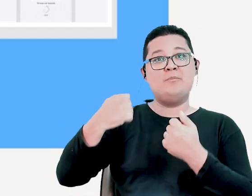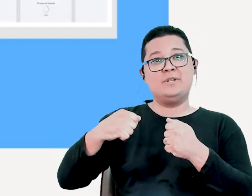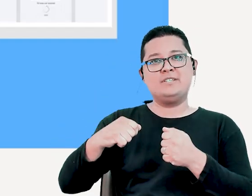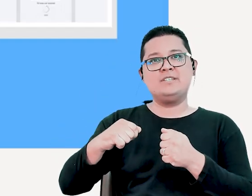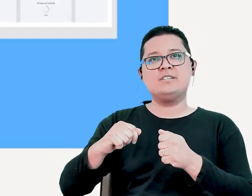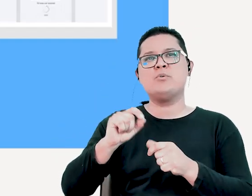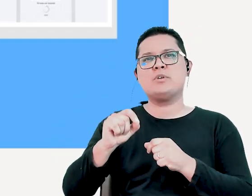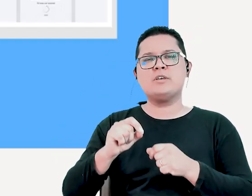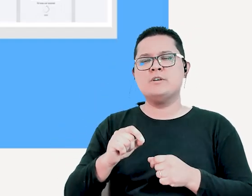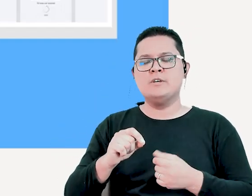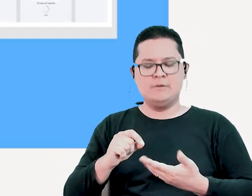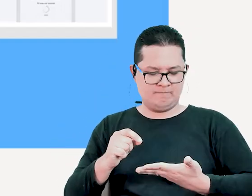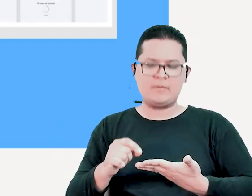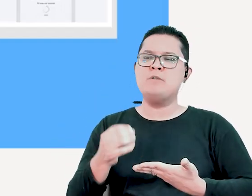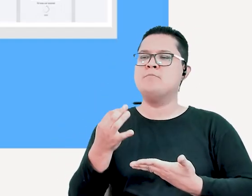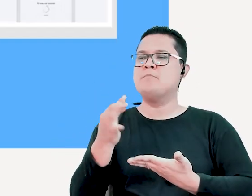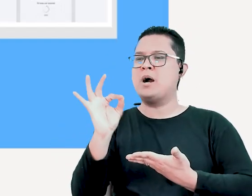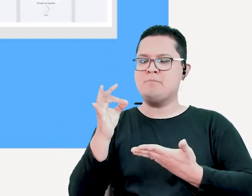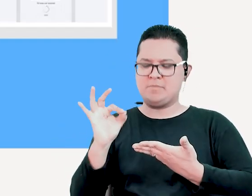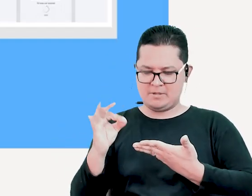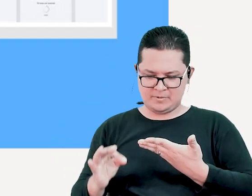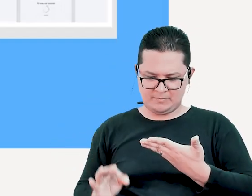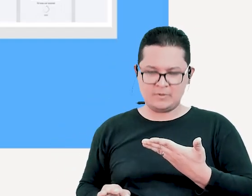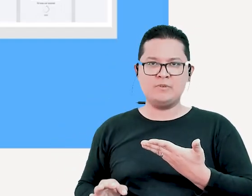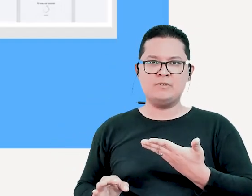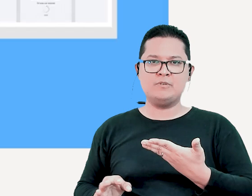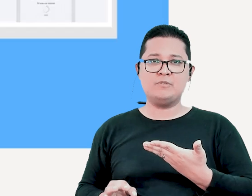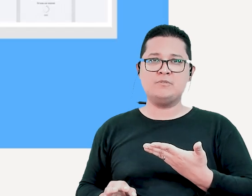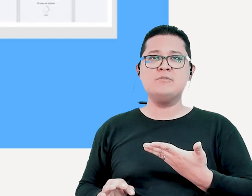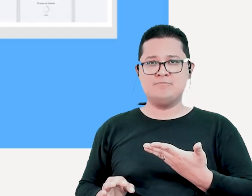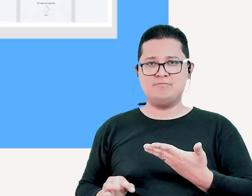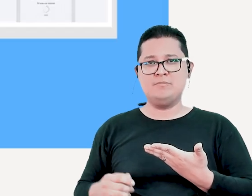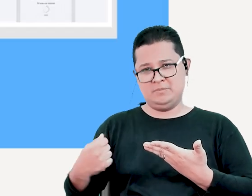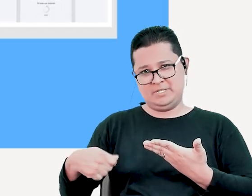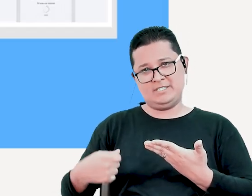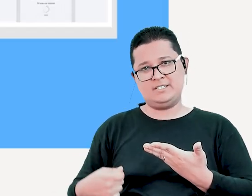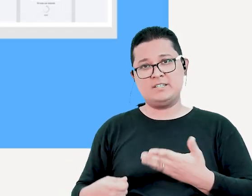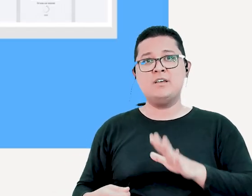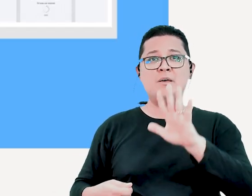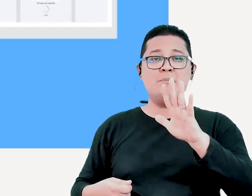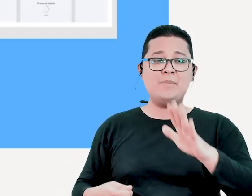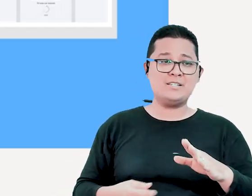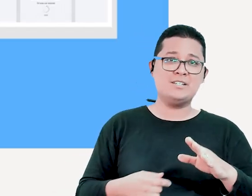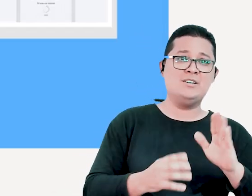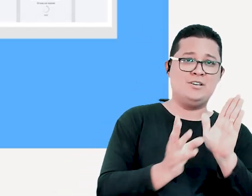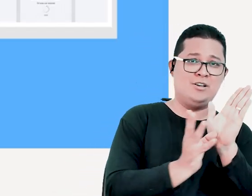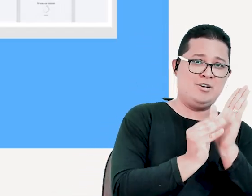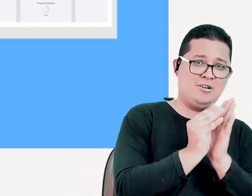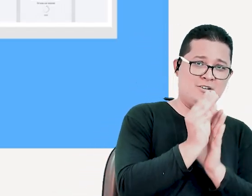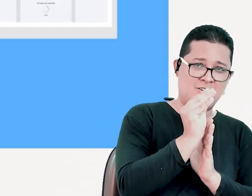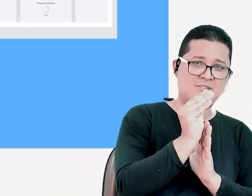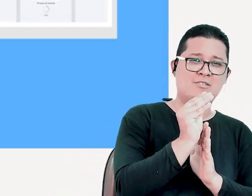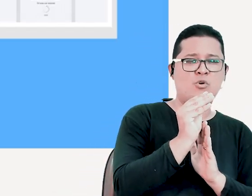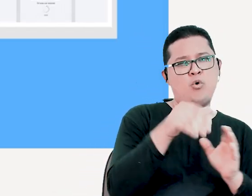ele é um pouco extenso com relação a texto, né? Então, ele pode servir muito mais para um content designer do que